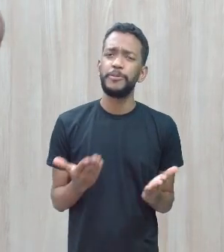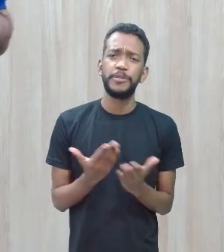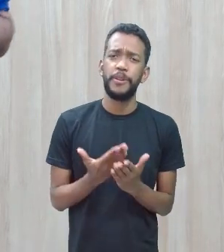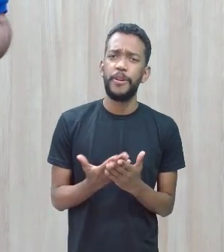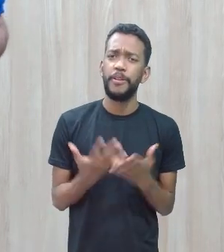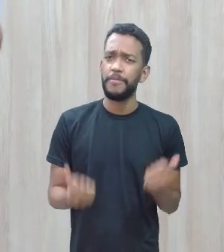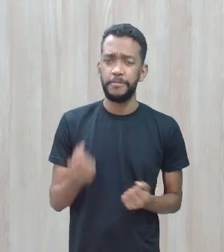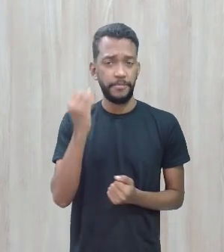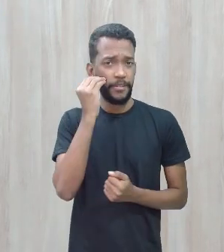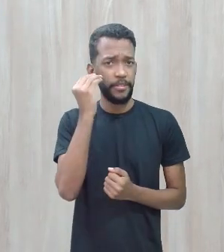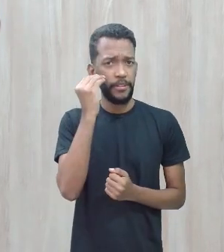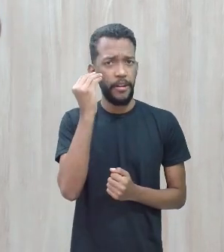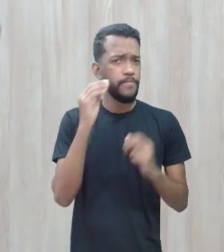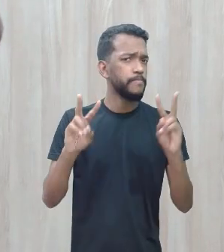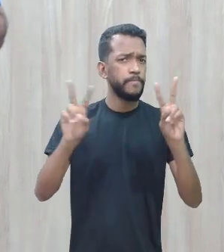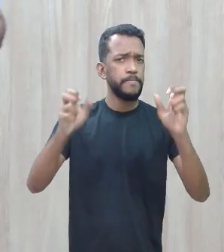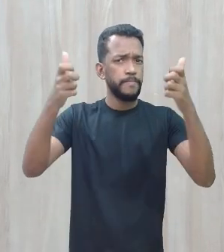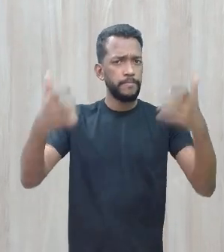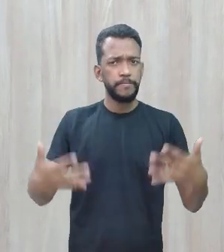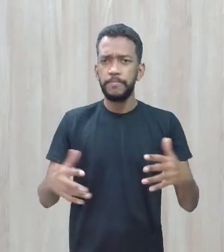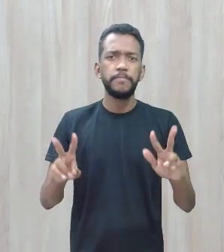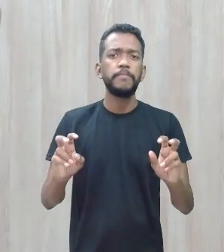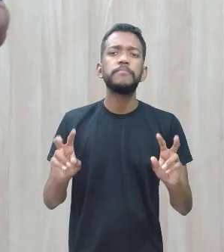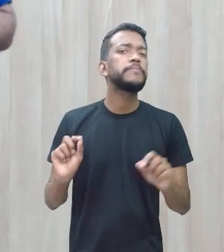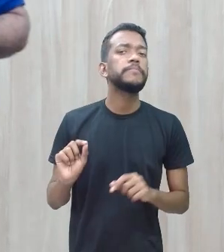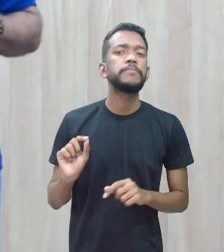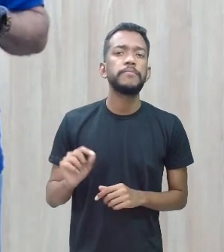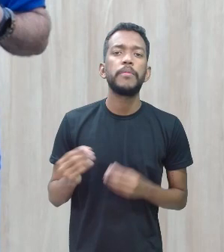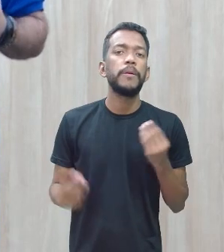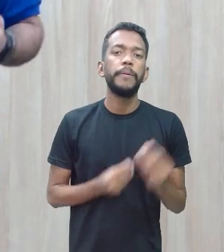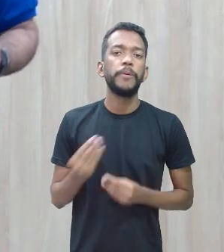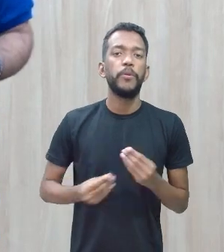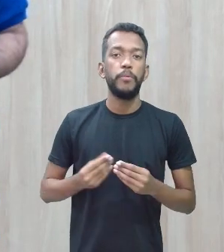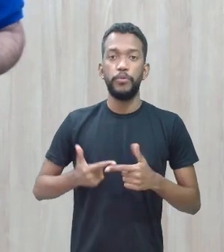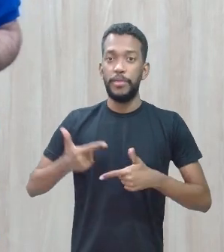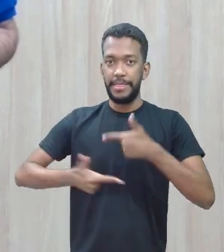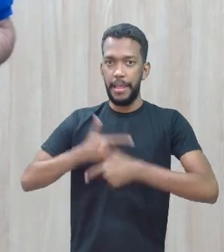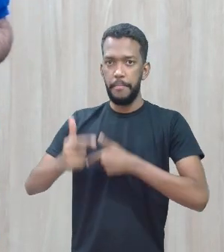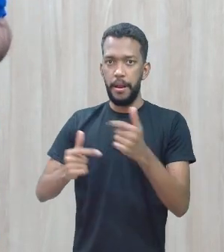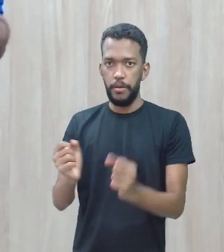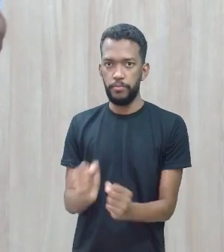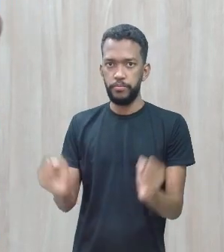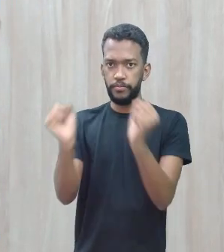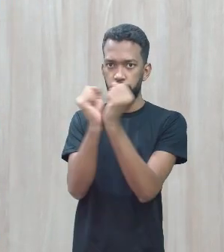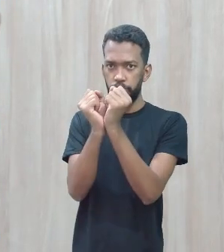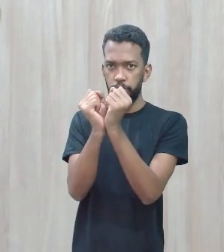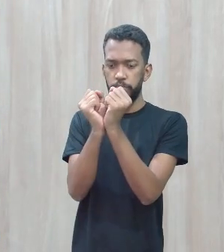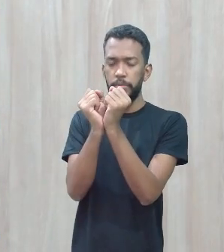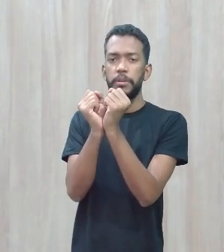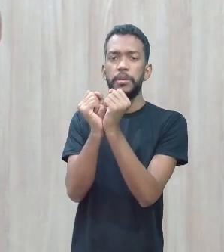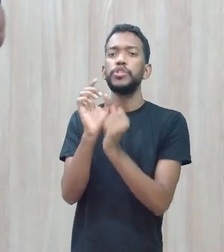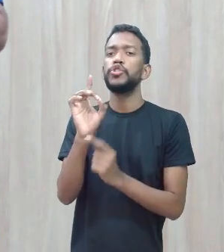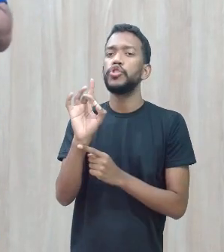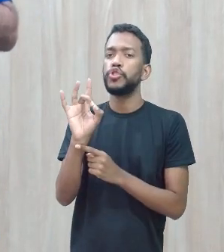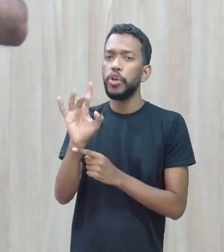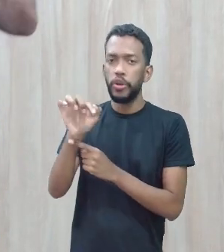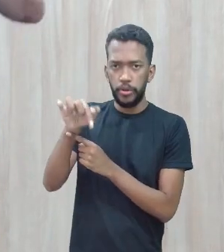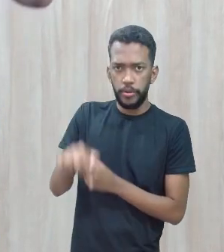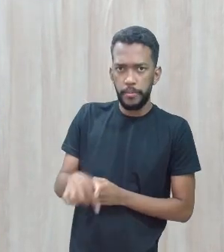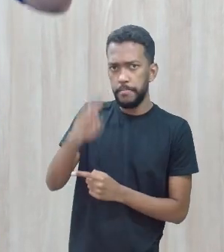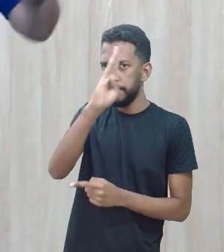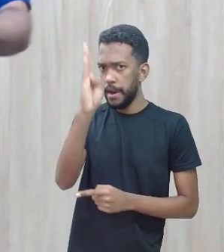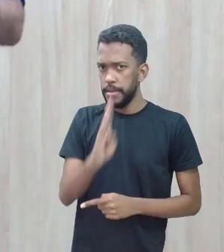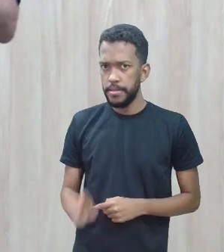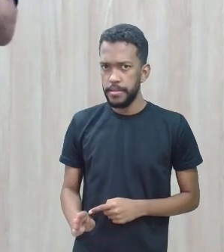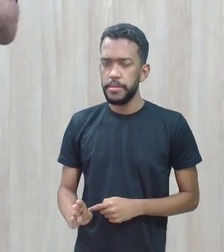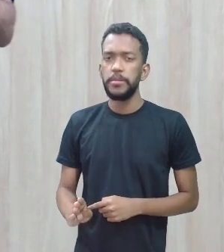abordar um pouco a respeito de como era o trabalho escravo, não somente aqui no Brasil,